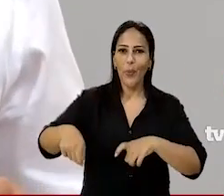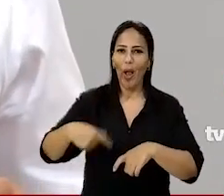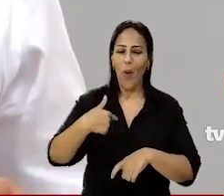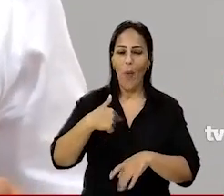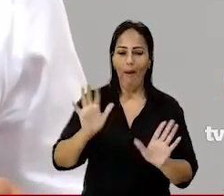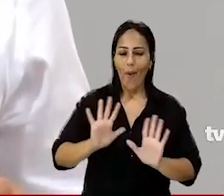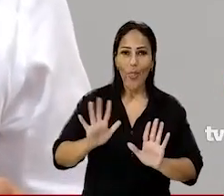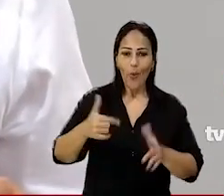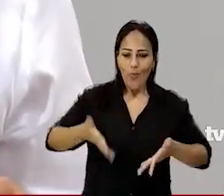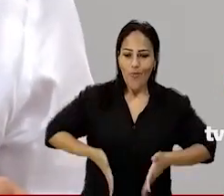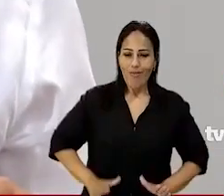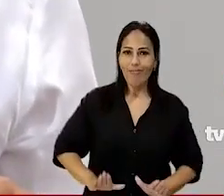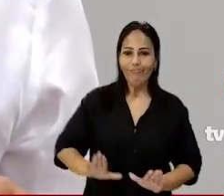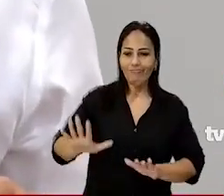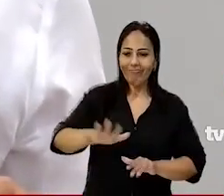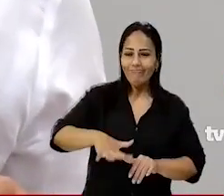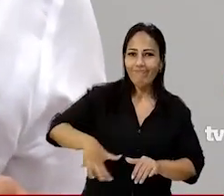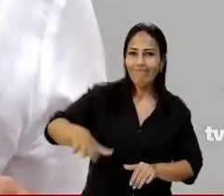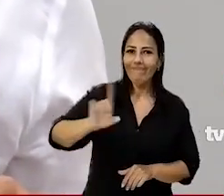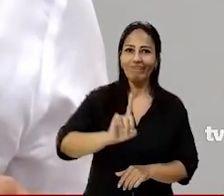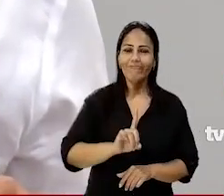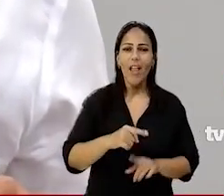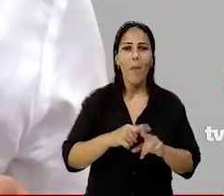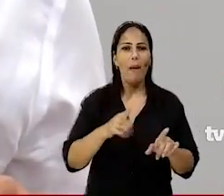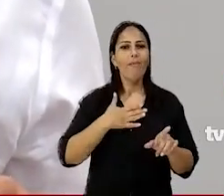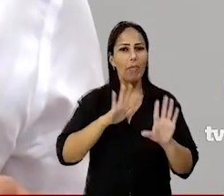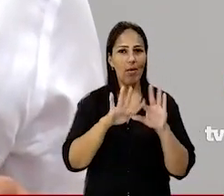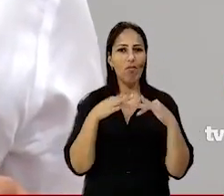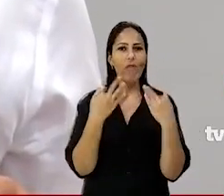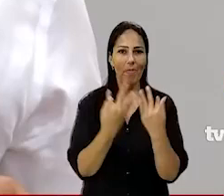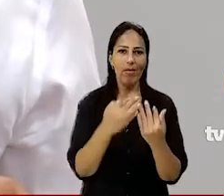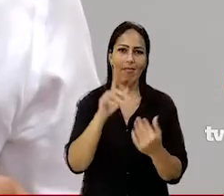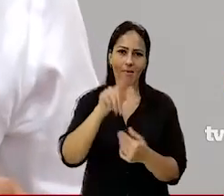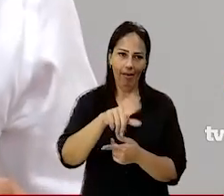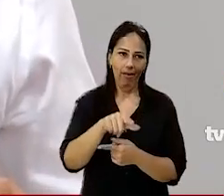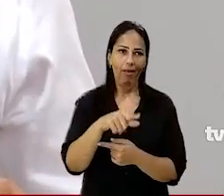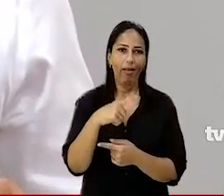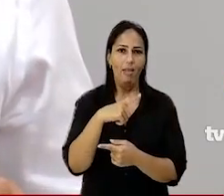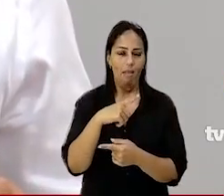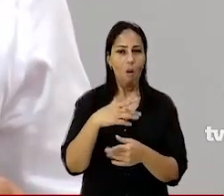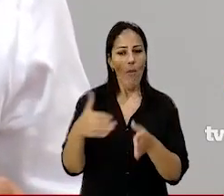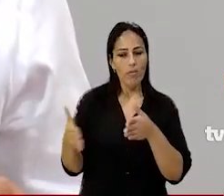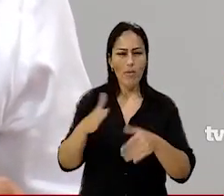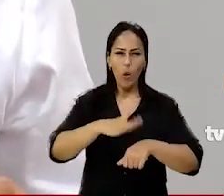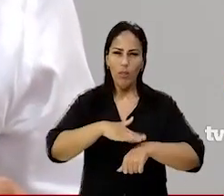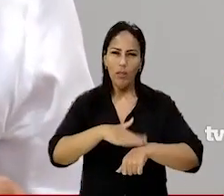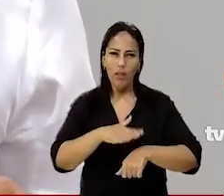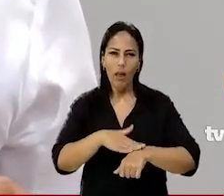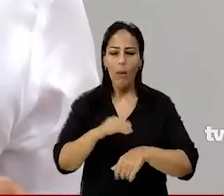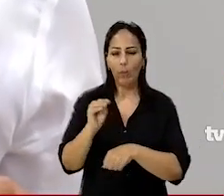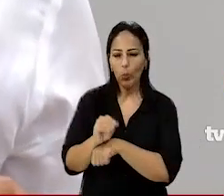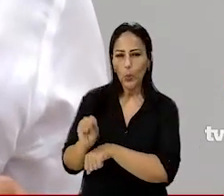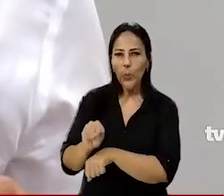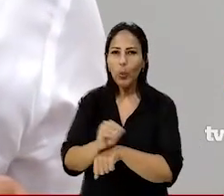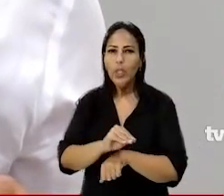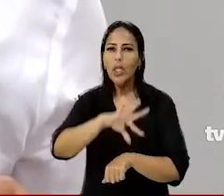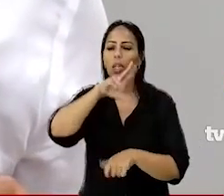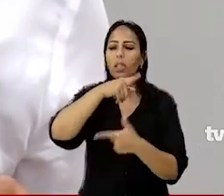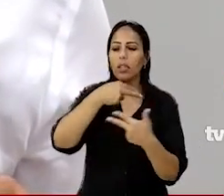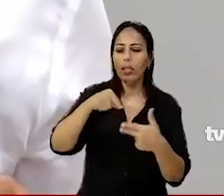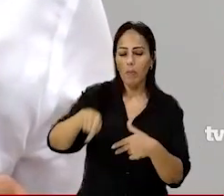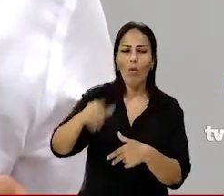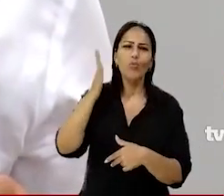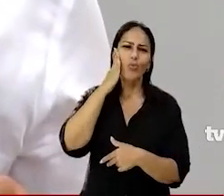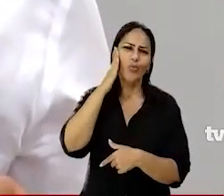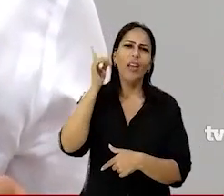sou oriundo da zona rural, mas minha família é. Eu passei um tempo sendo criador e sei de toda a dificuldade